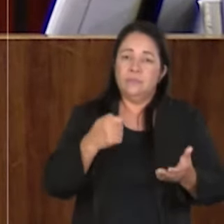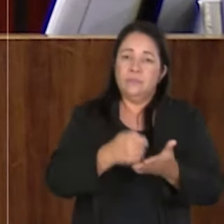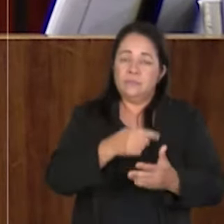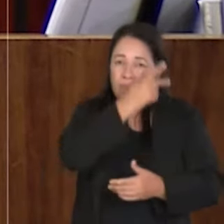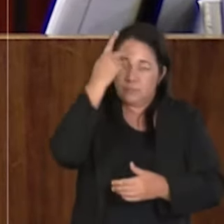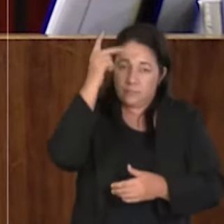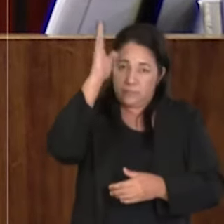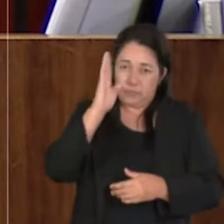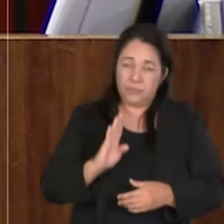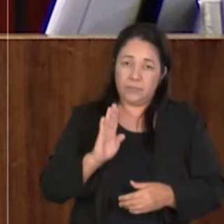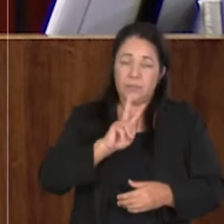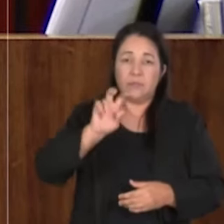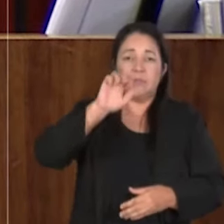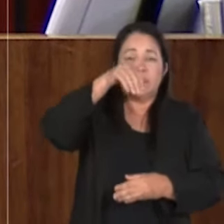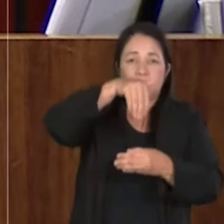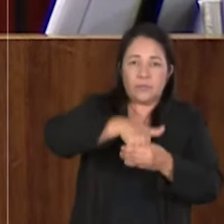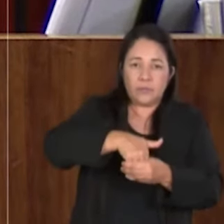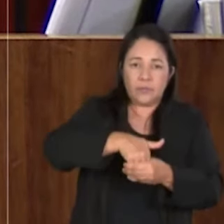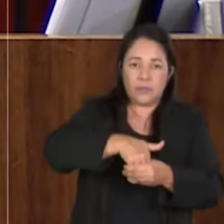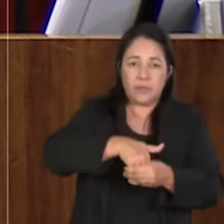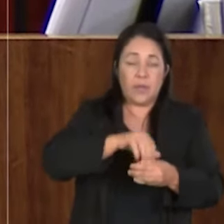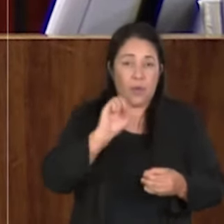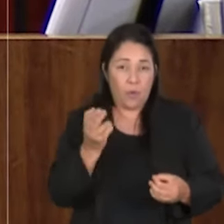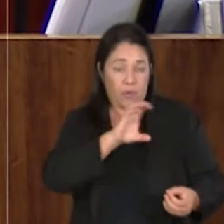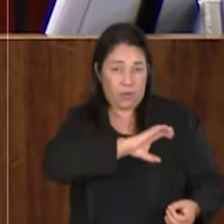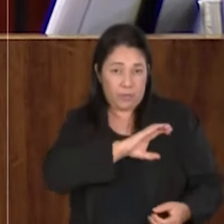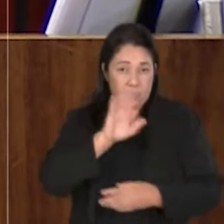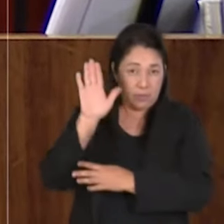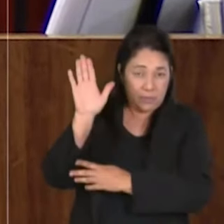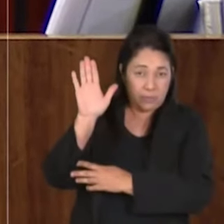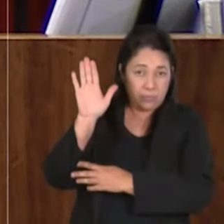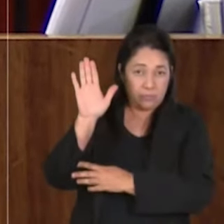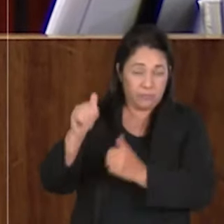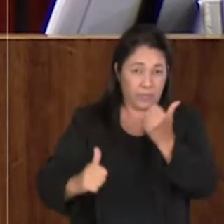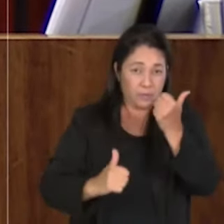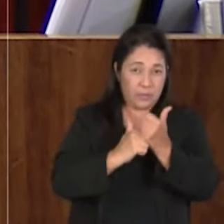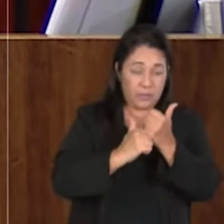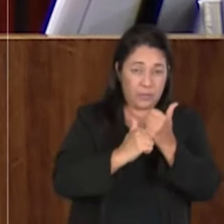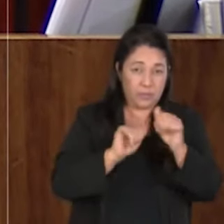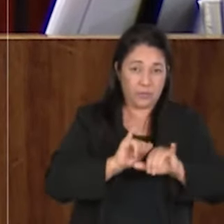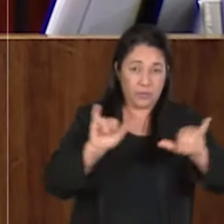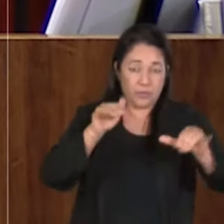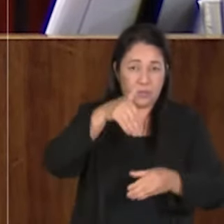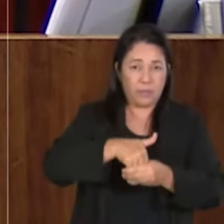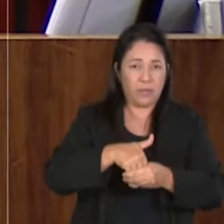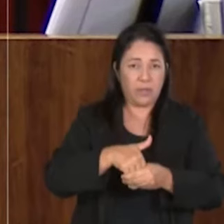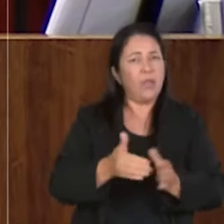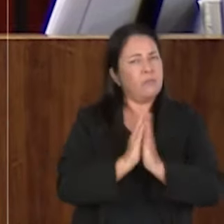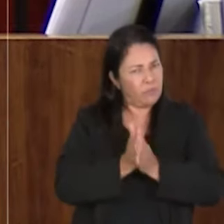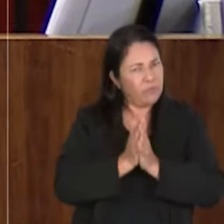eleitorado brasileiro, que candidatas e candidatos e seus auxiliares de campanha deem-se ao